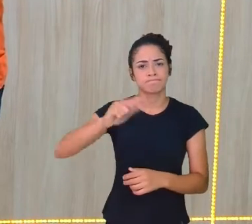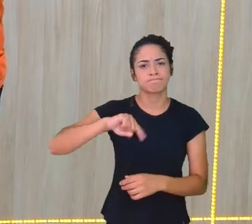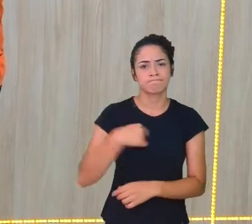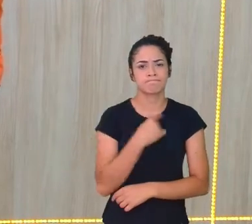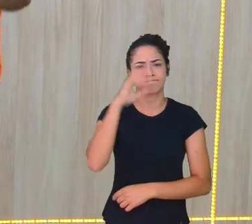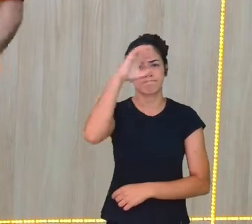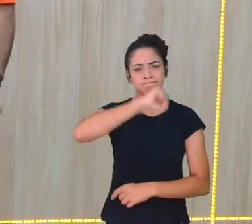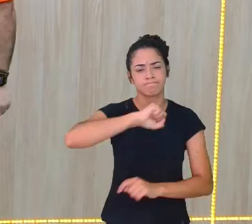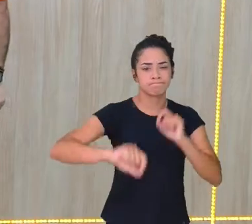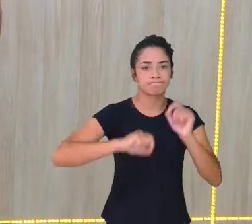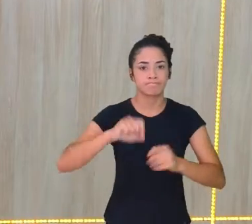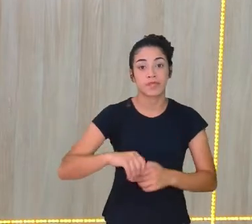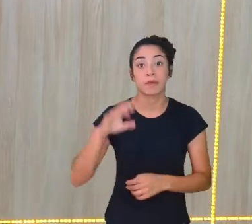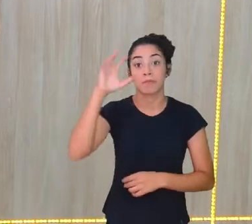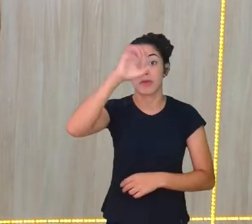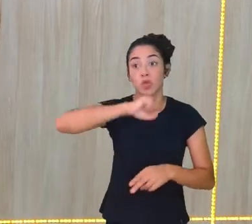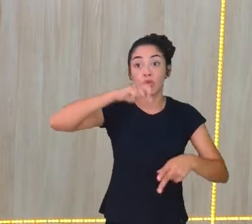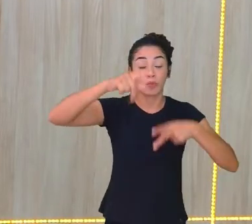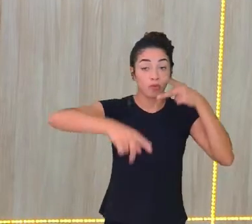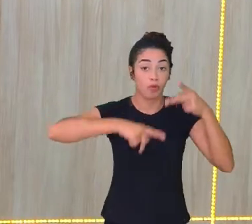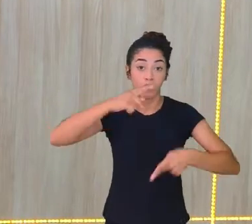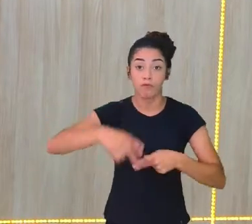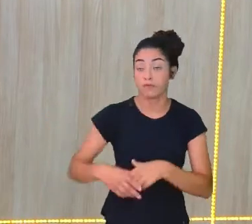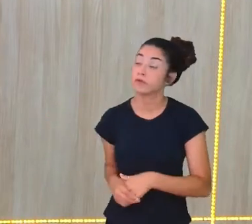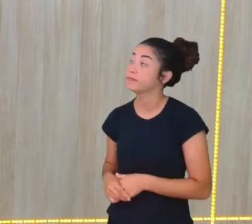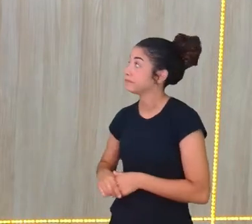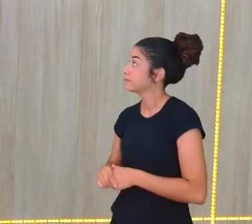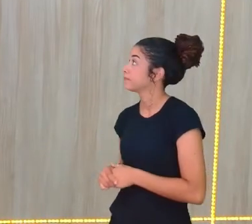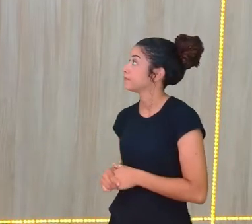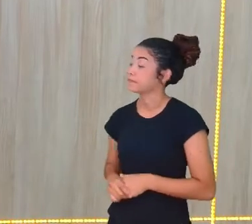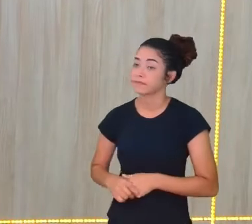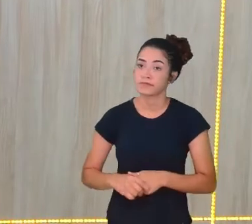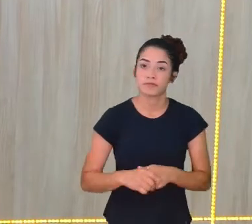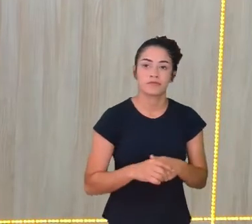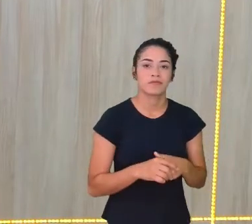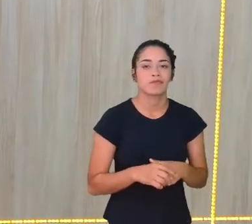aprende? Aprende com esse povo aqui que o